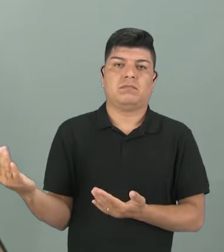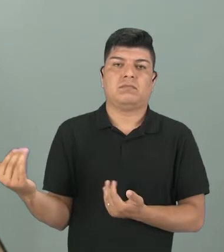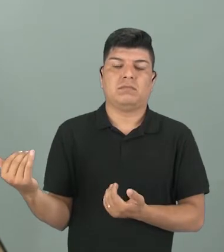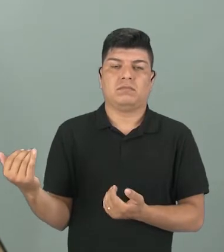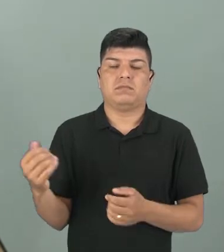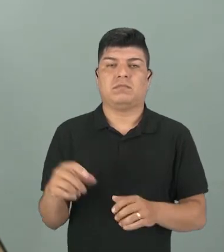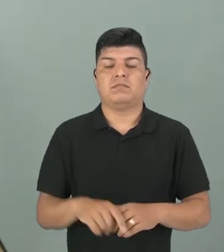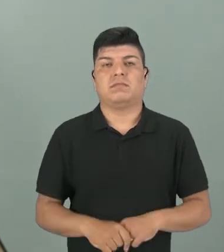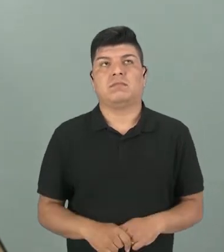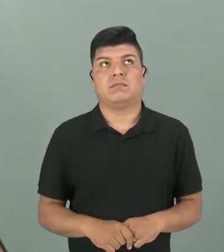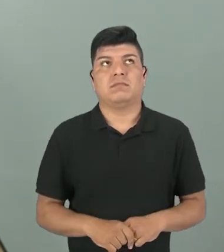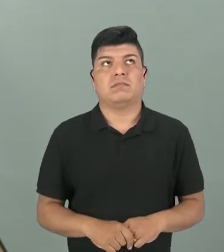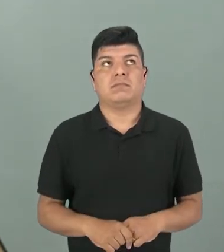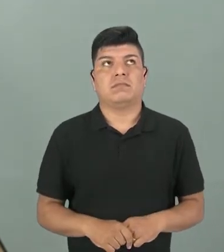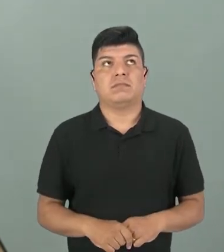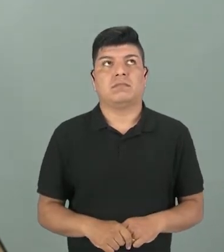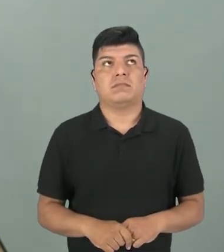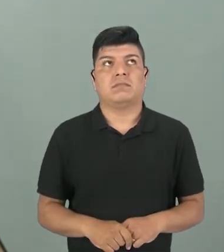que